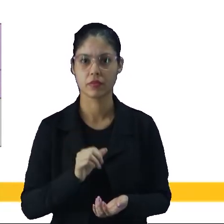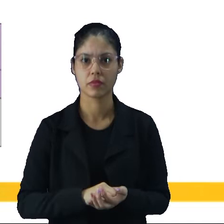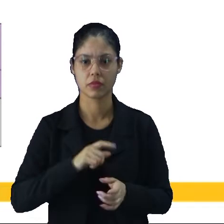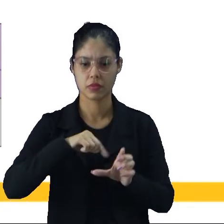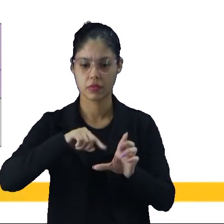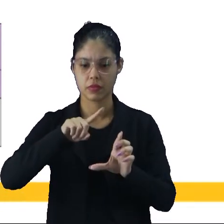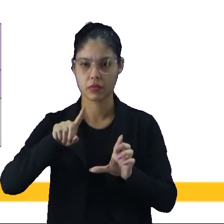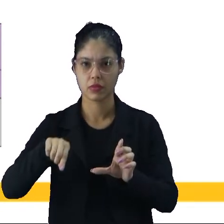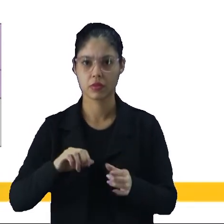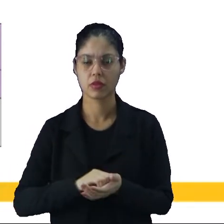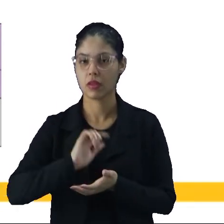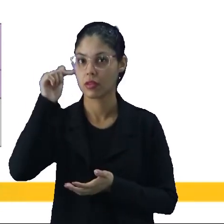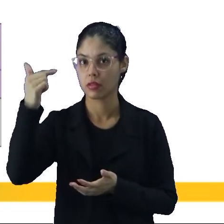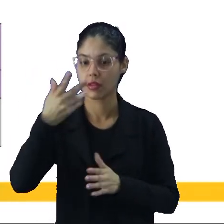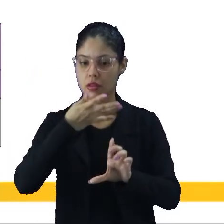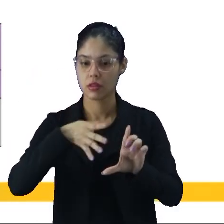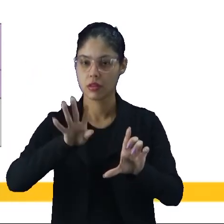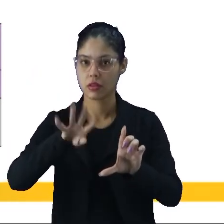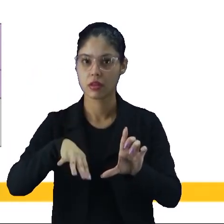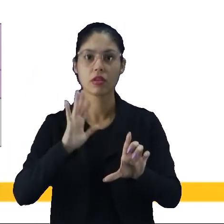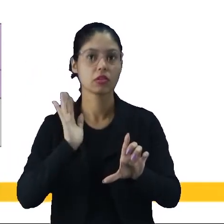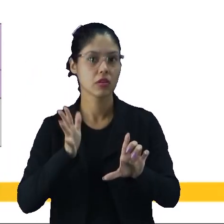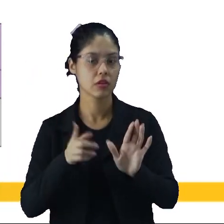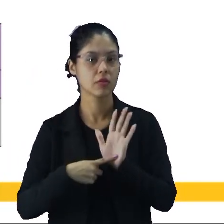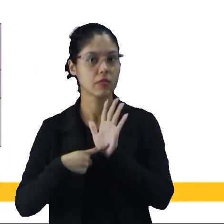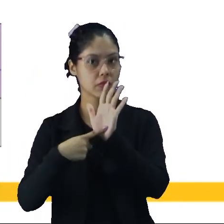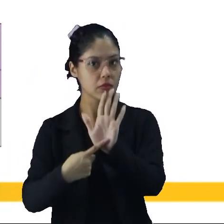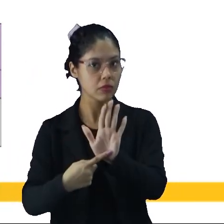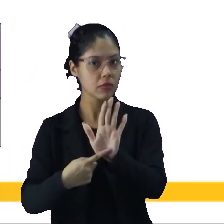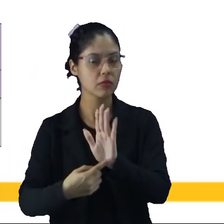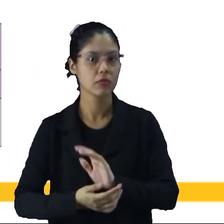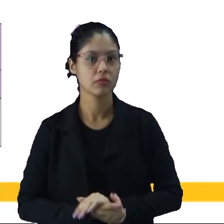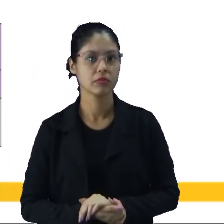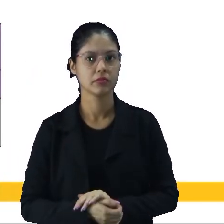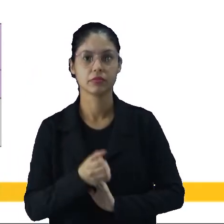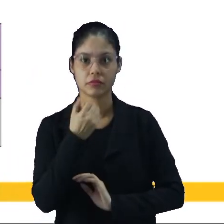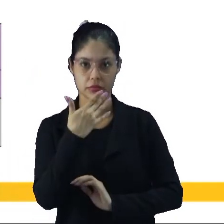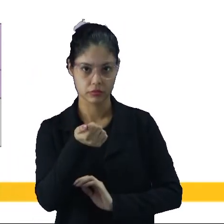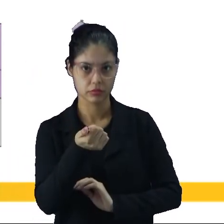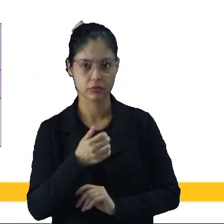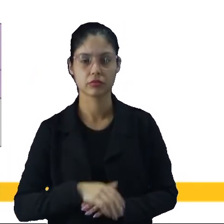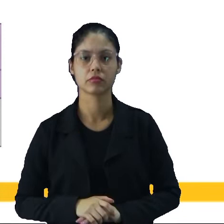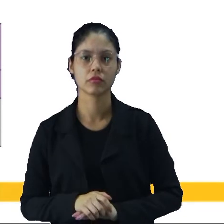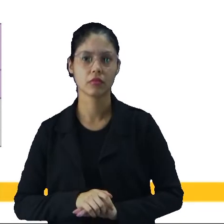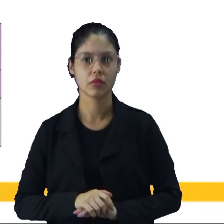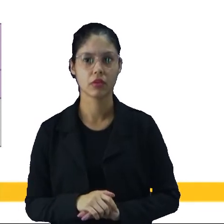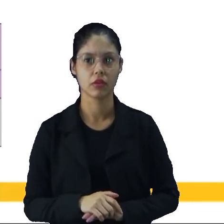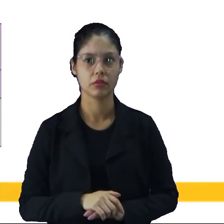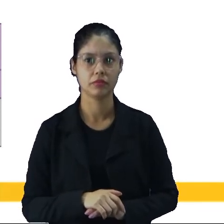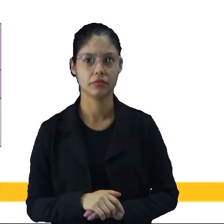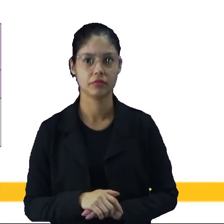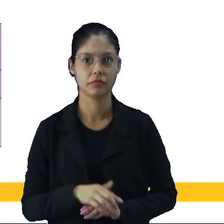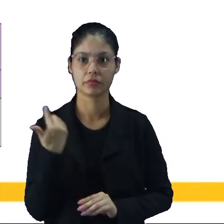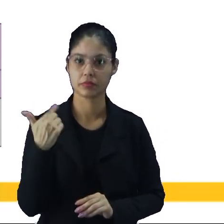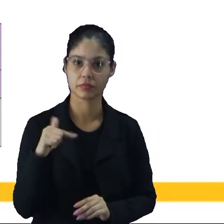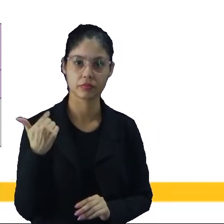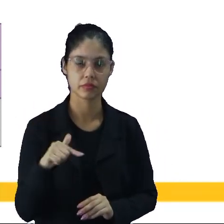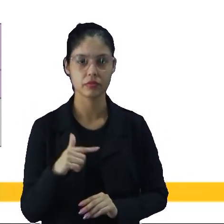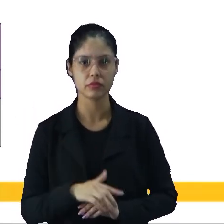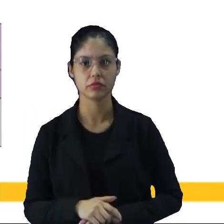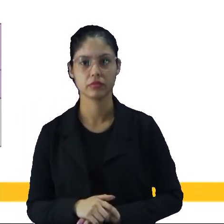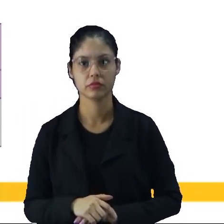aqui é de onde, professor? Lá daquela tabela que a gente já mostrou, tá? Tangente de π sobre 2 não